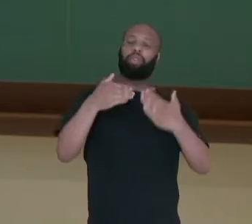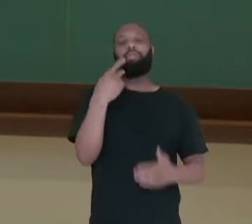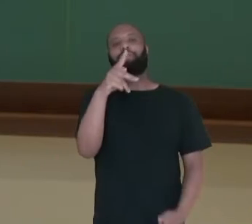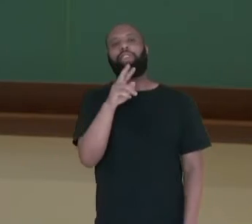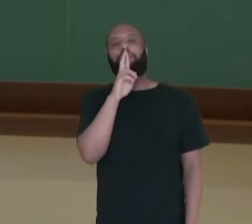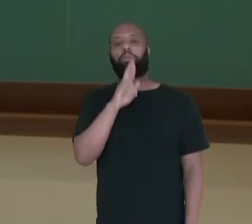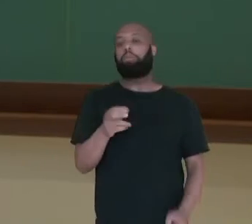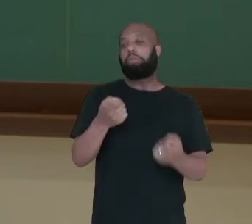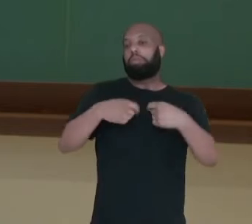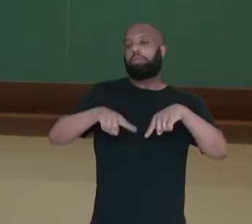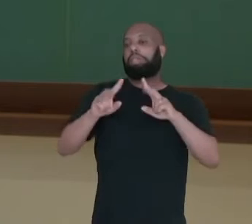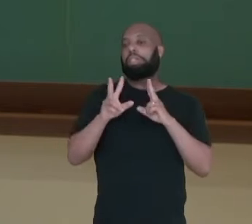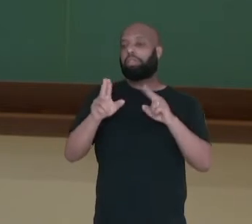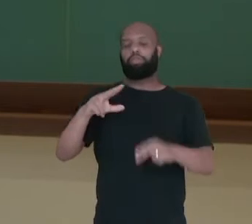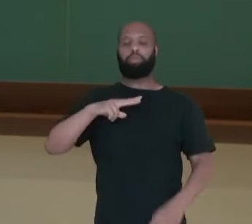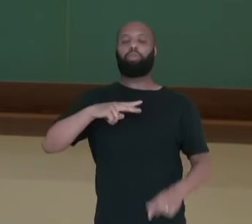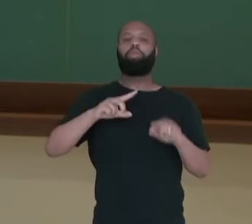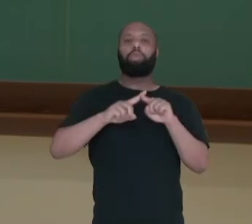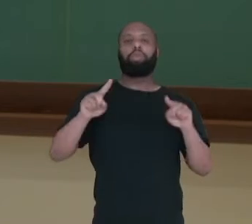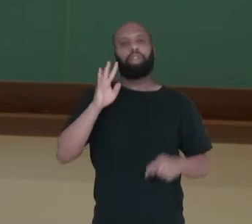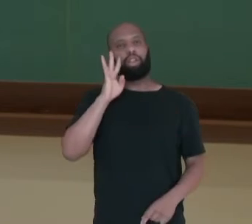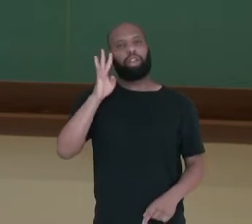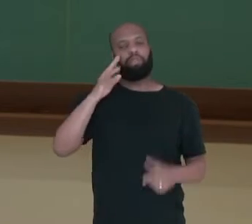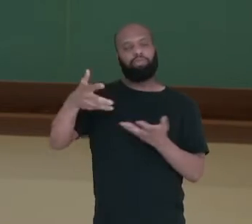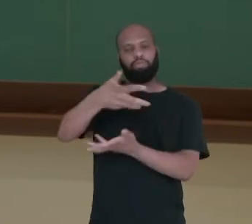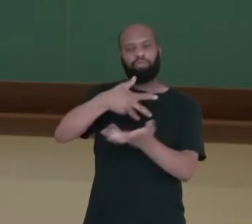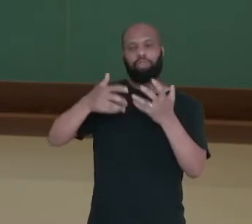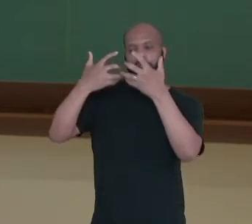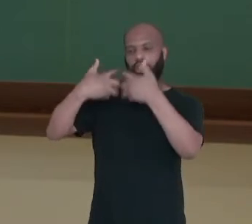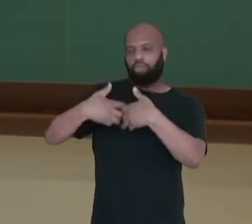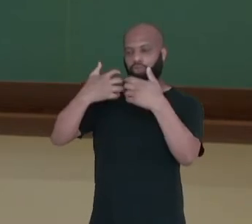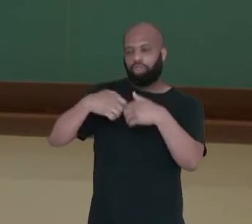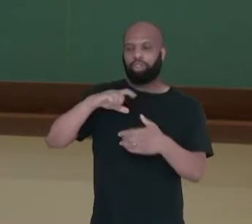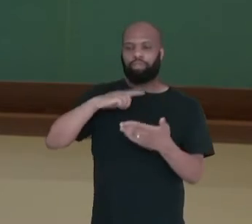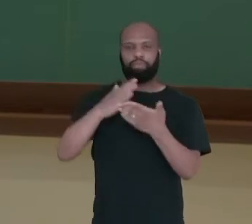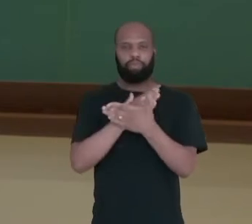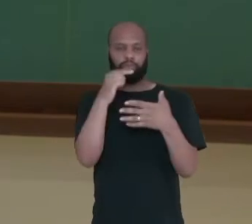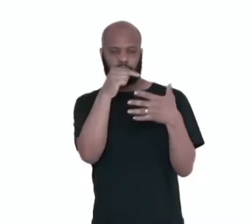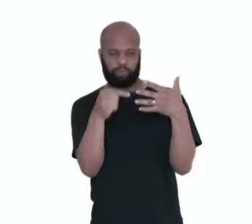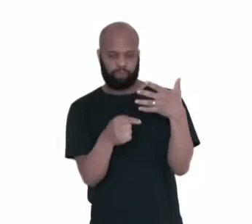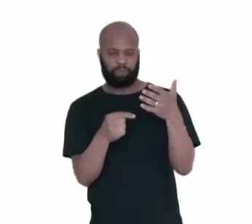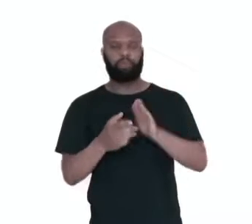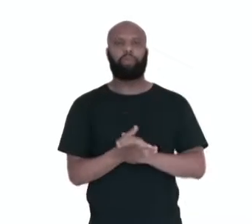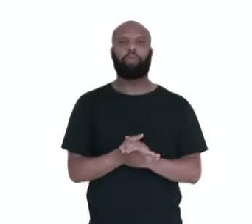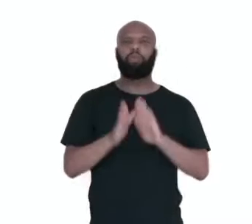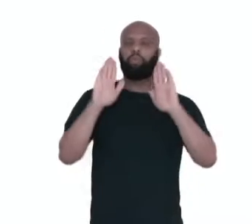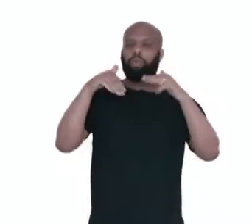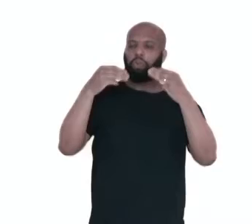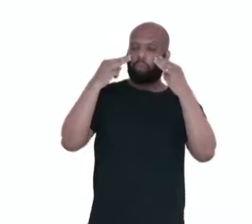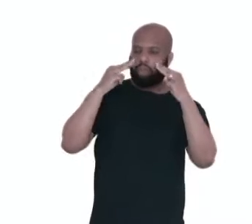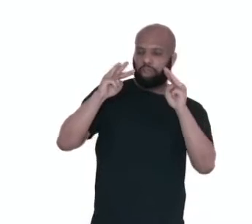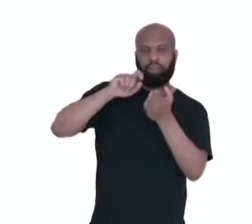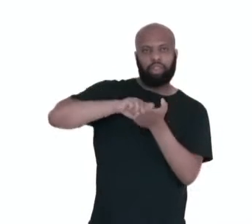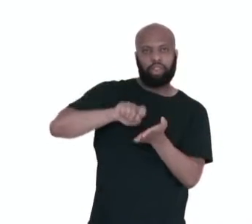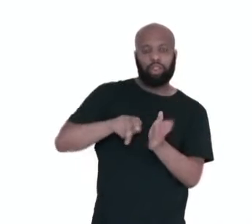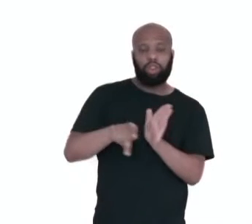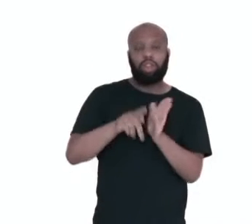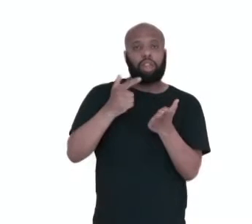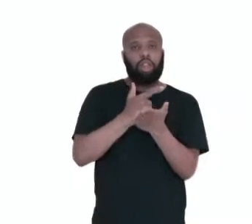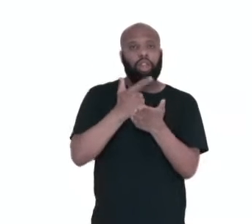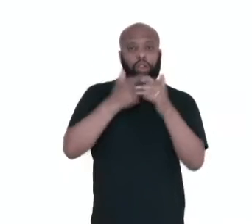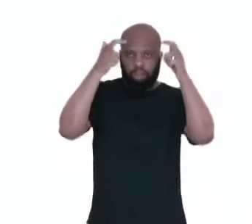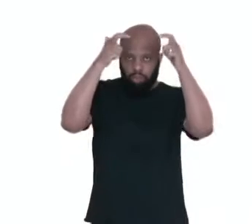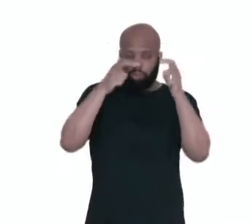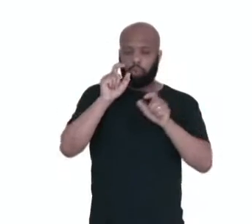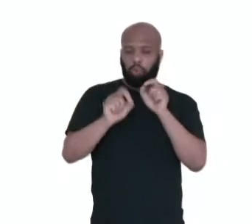Obviamente, a resposta é pessoal, mas é legal a gente refletir sobre alguns pontos. Maquiavel escreve em O Príncipe aquilo